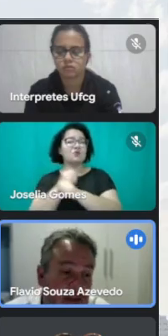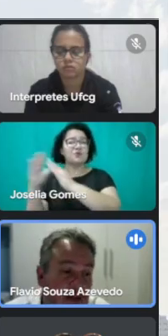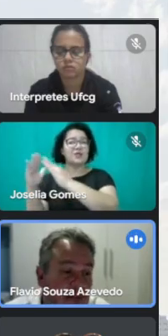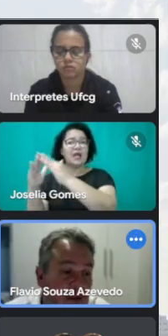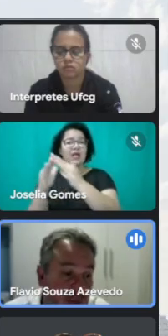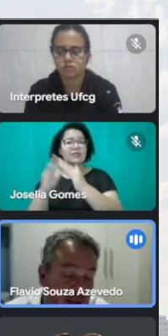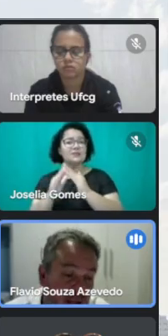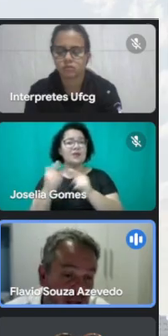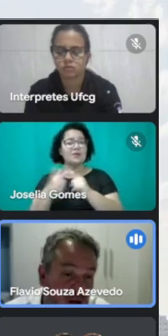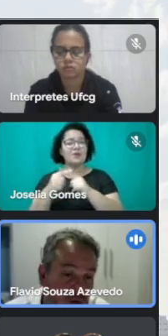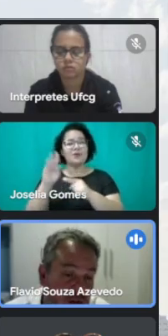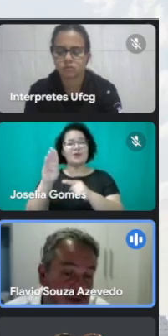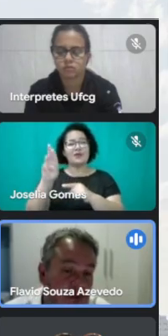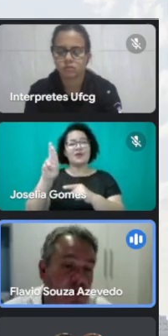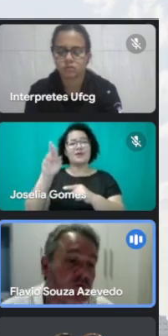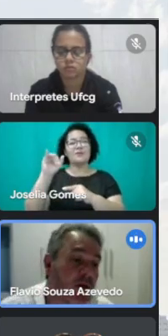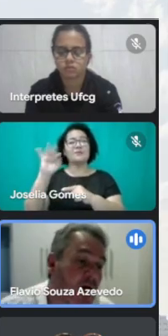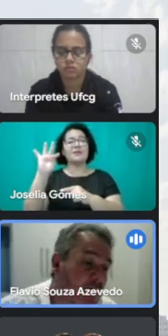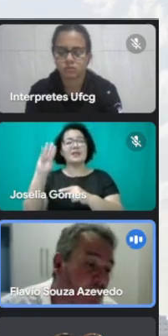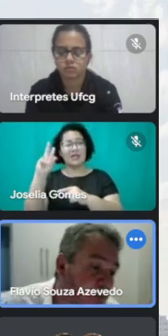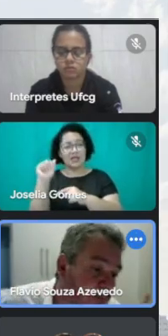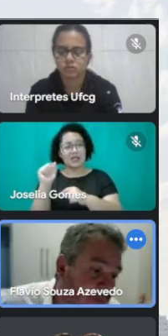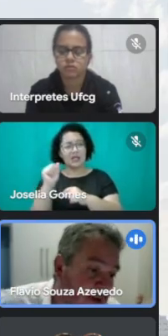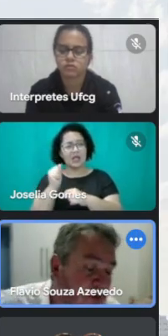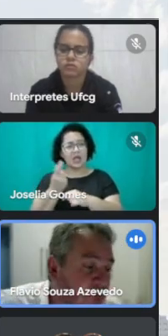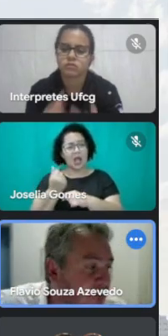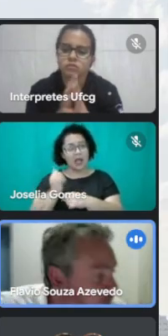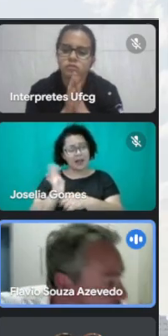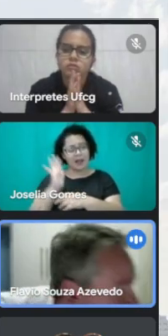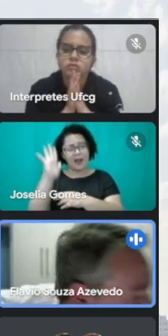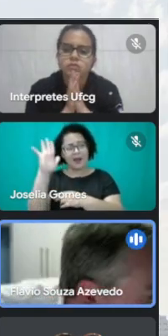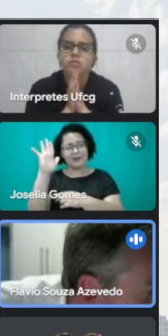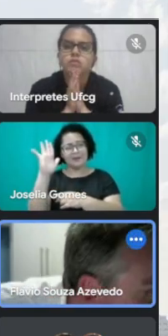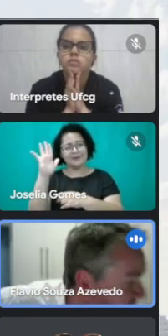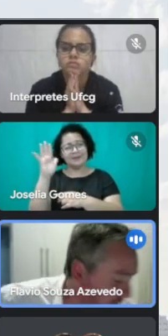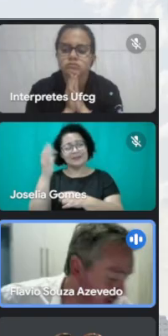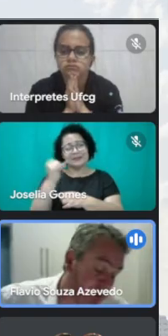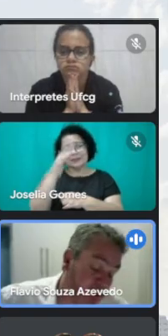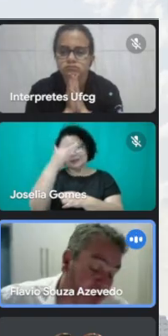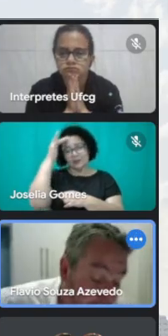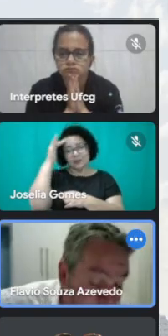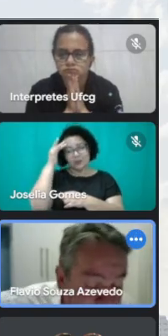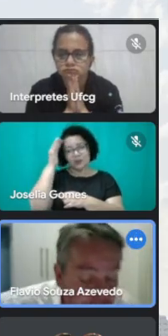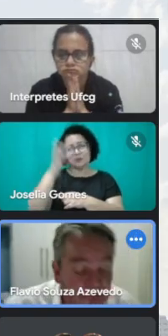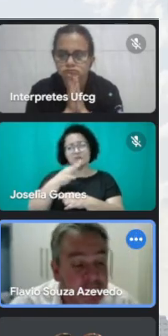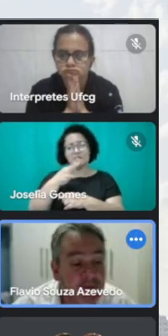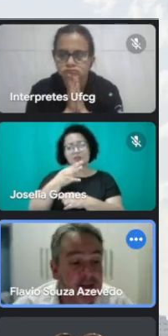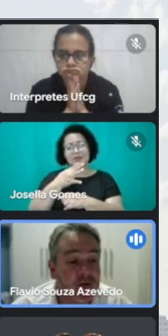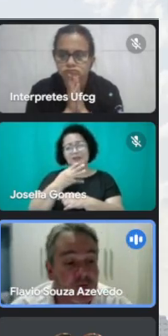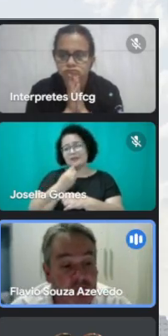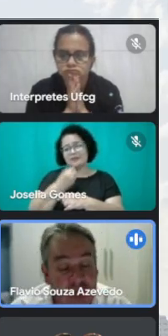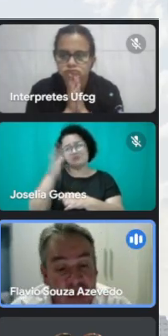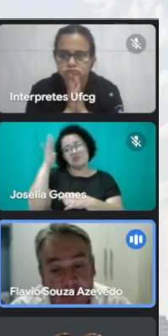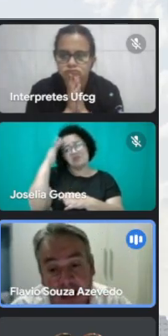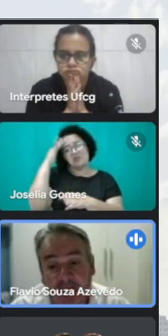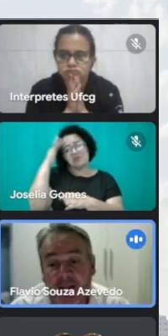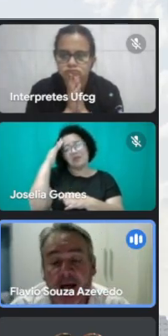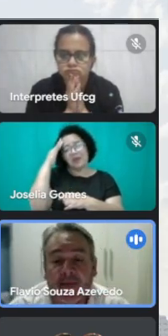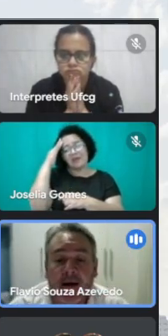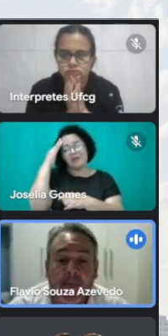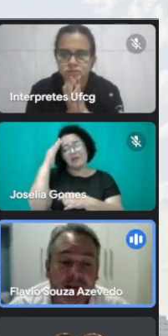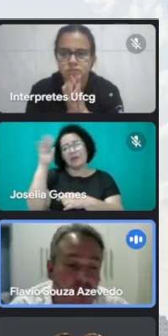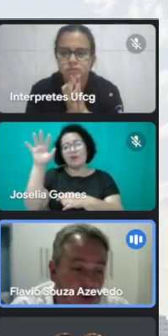caro brita. É um material de construção civil muito caro, né? Depois de cimento, aí vem brita. Então, a